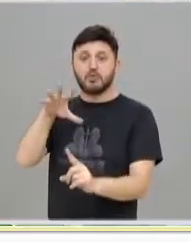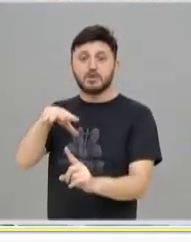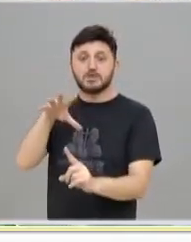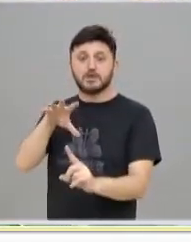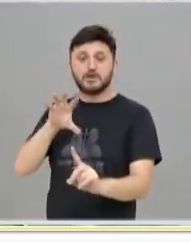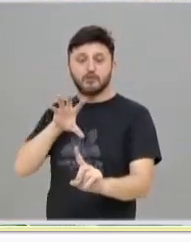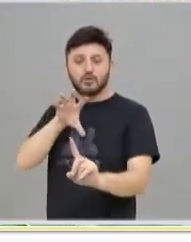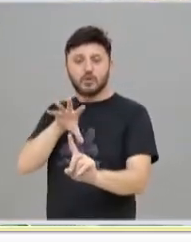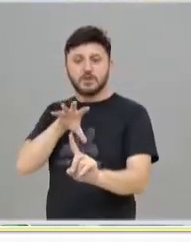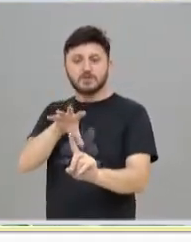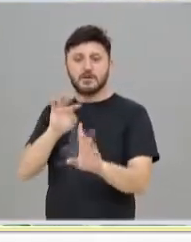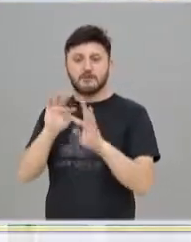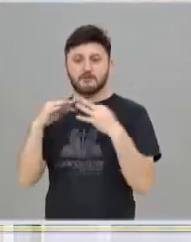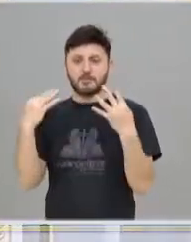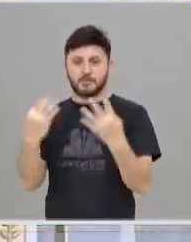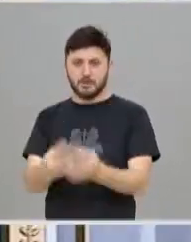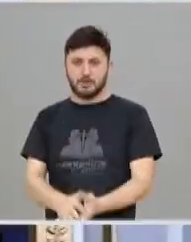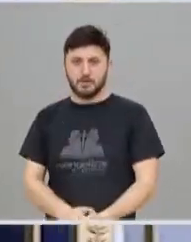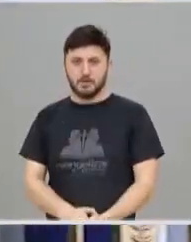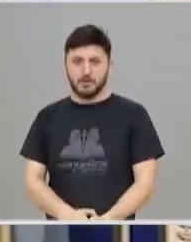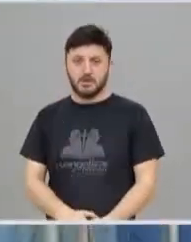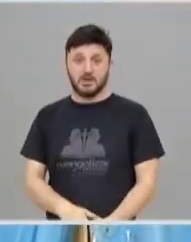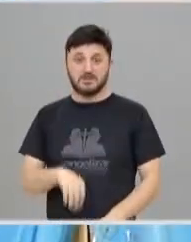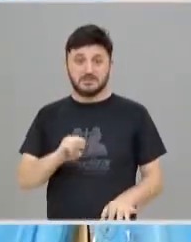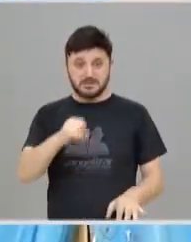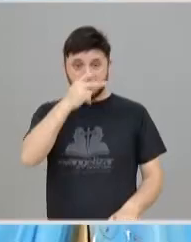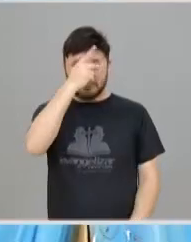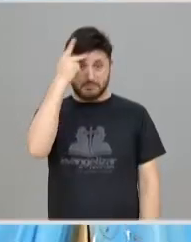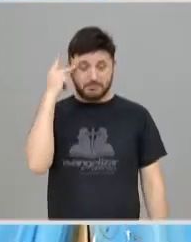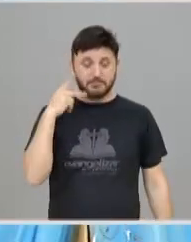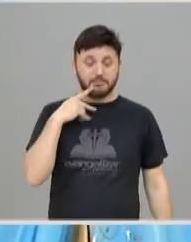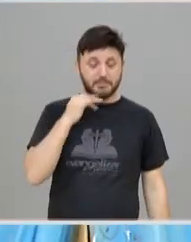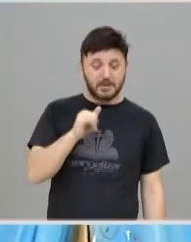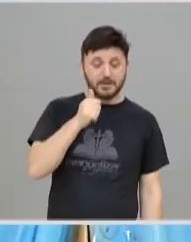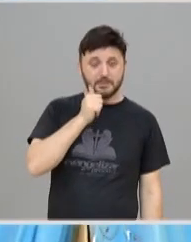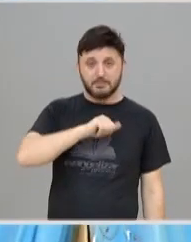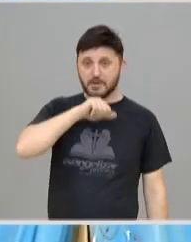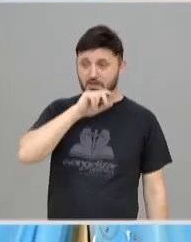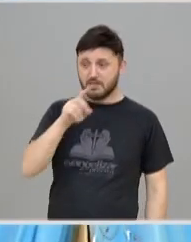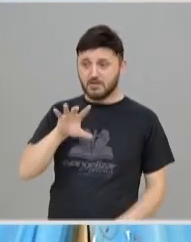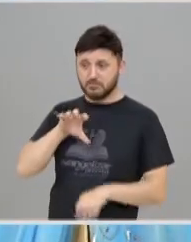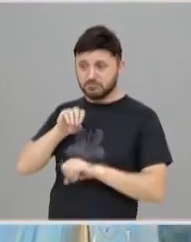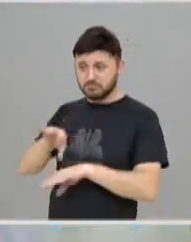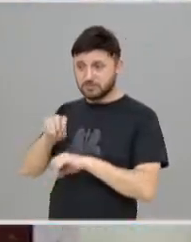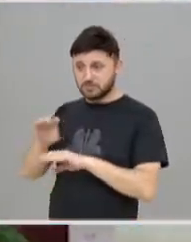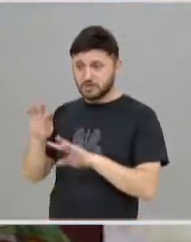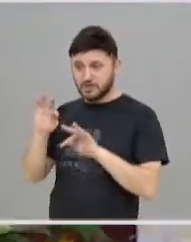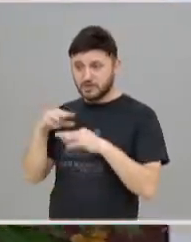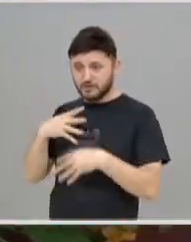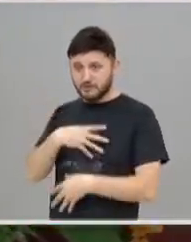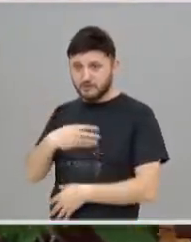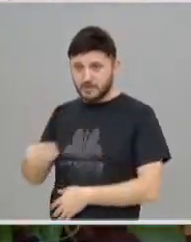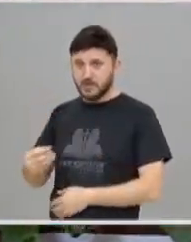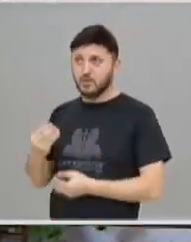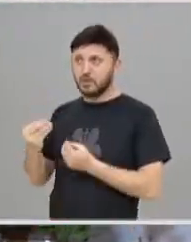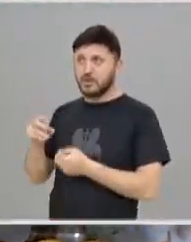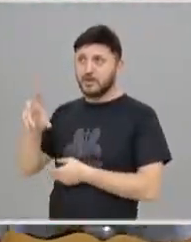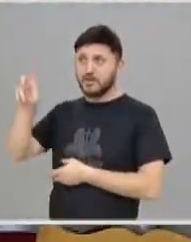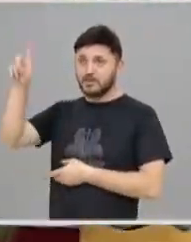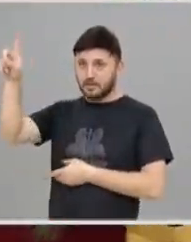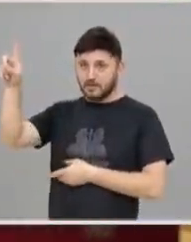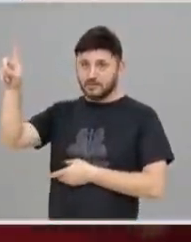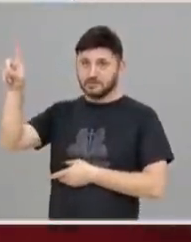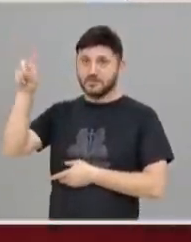Sobre a Semana Nacional da Família, eu vou ter tempo muito para falar. Hoje eu queria falar dos pais. E você vai ver como é importante